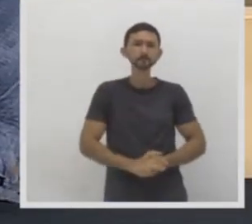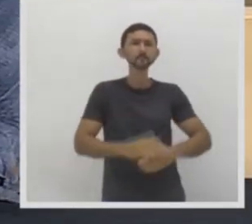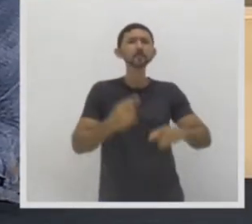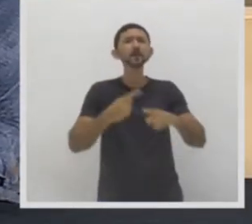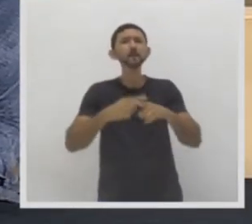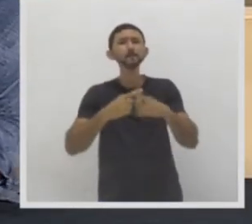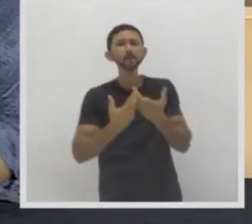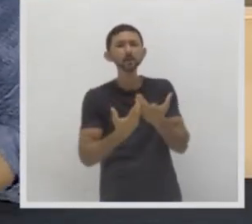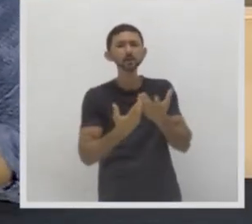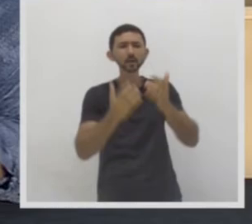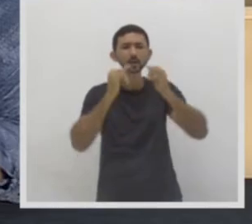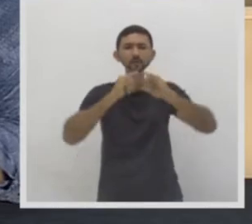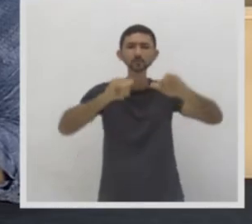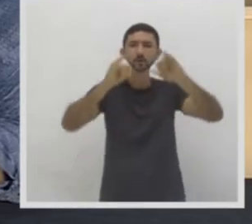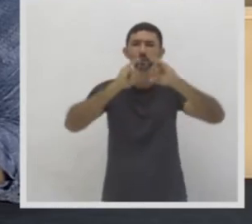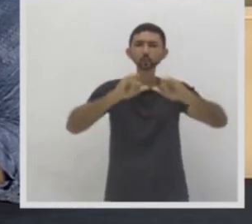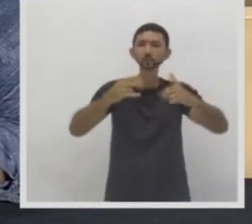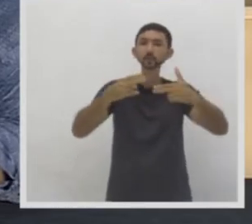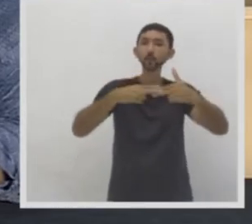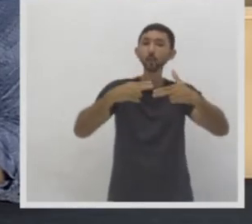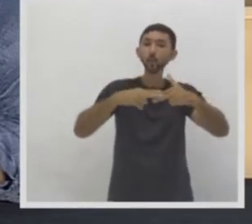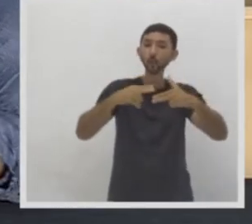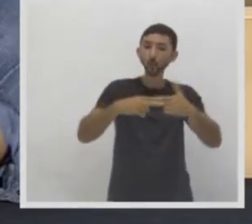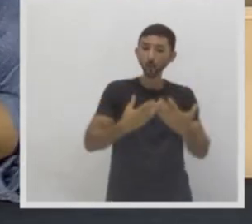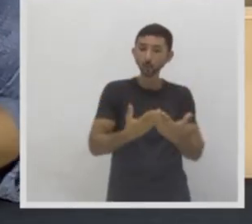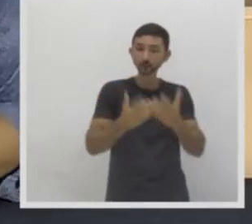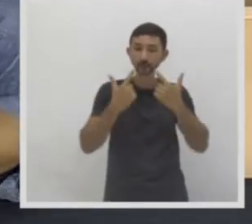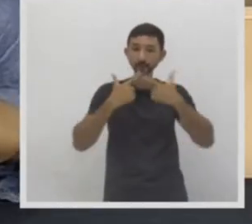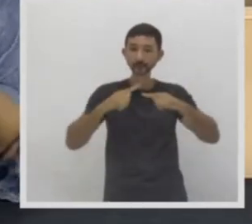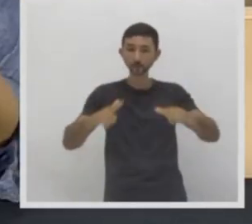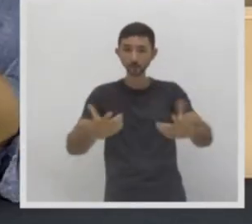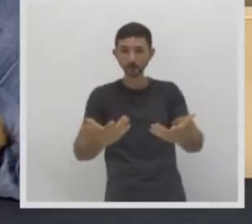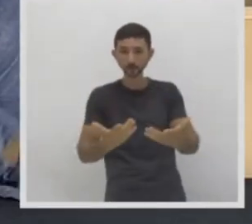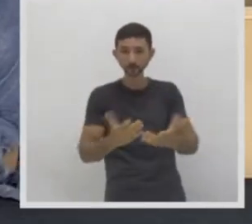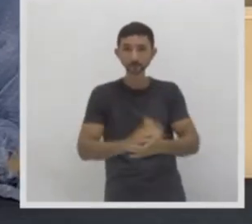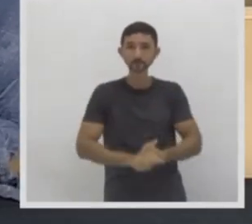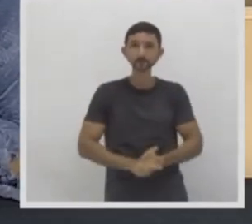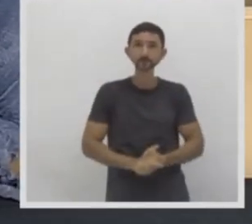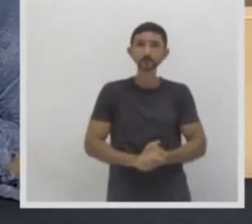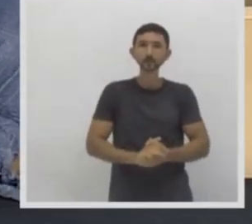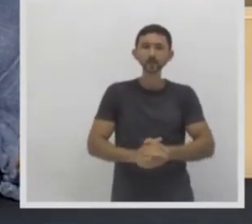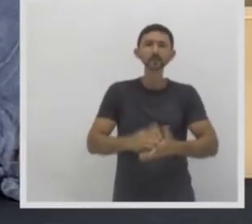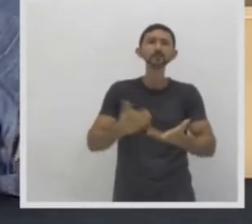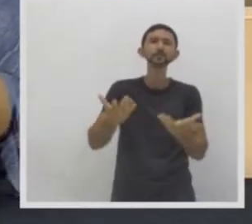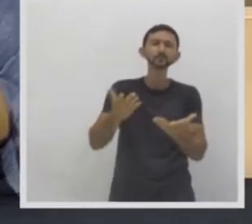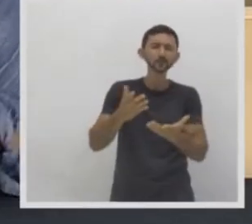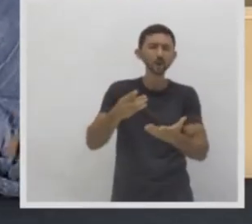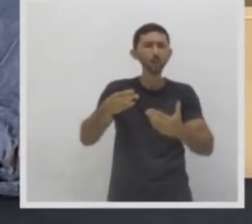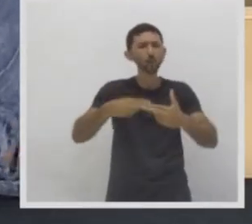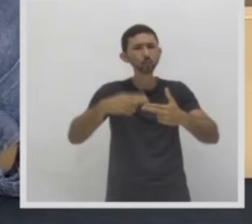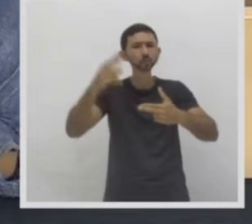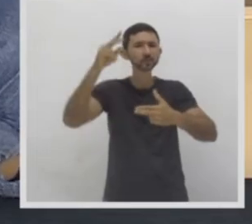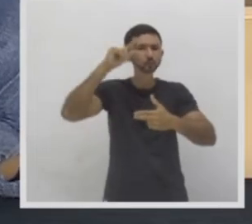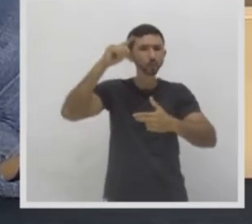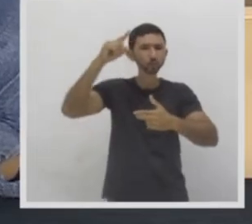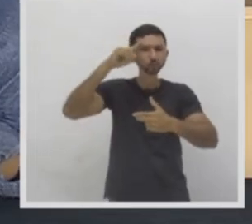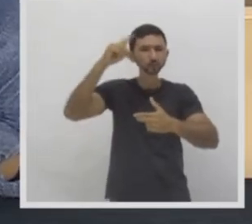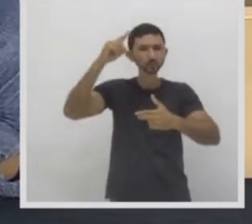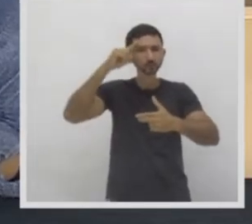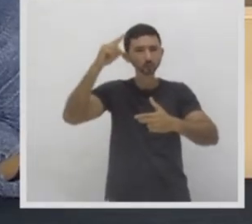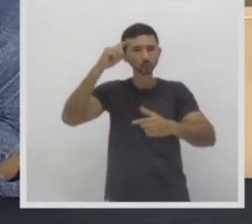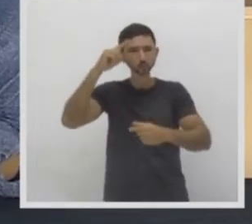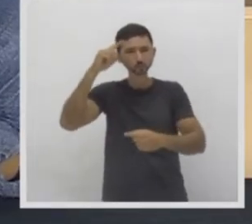o anunciante se utilizou dessa linguagem? Porque ela já está no nosso cotidiano e é mais fácil